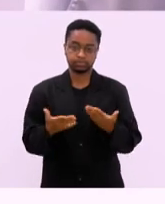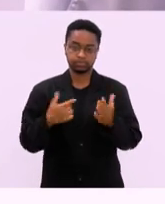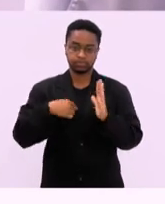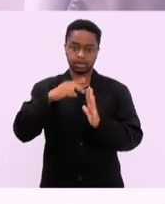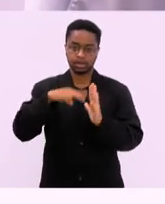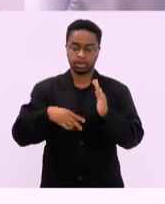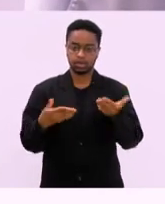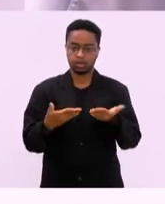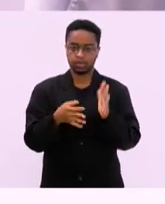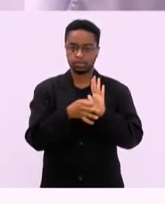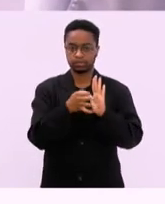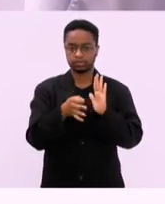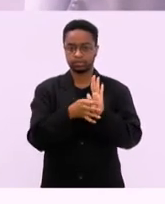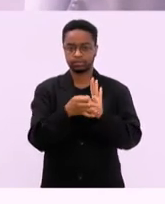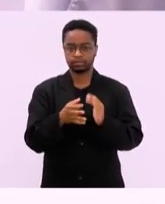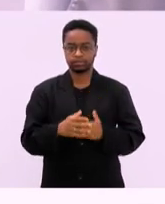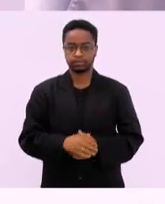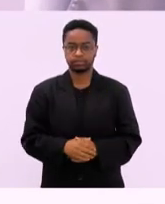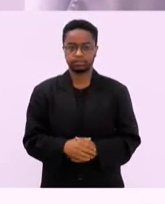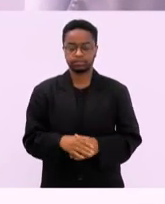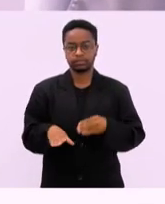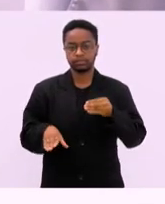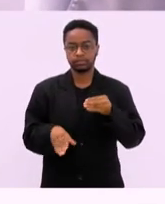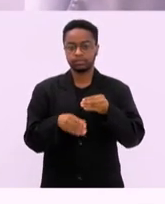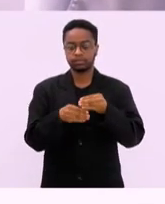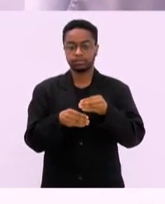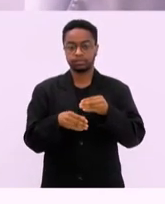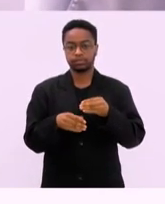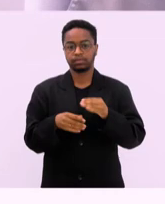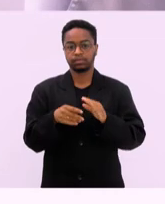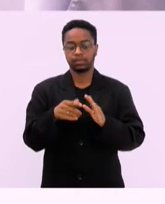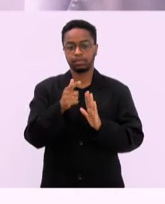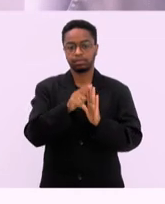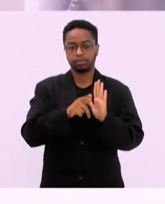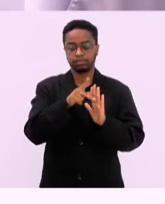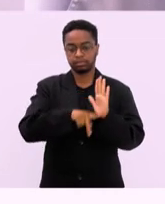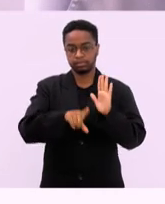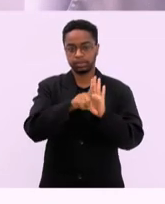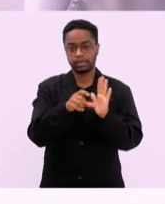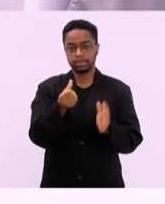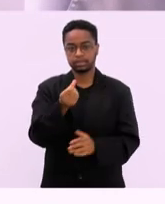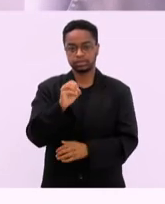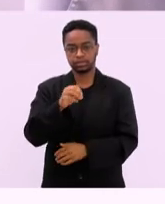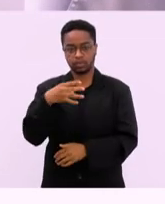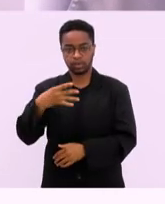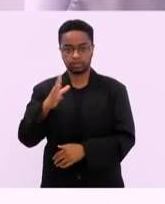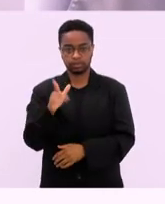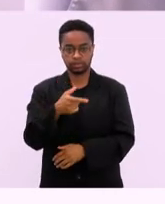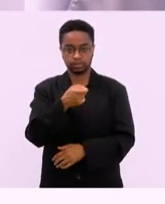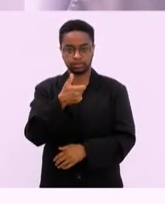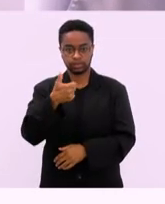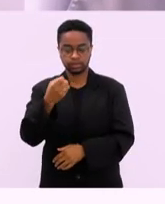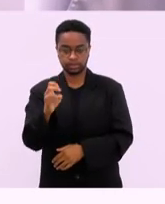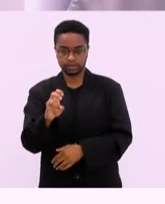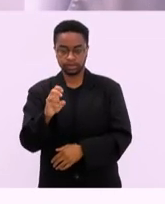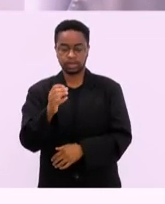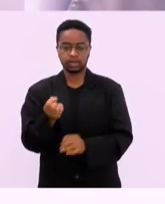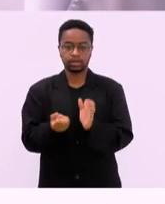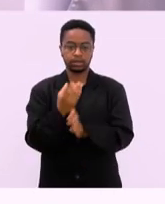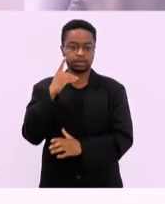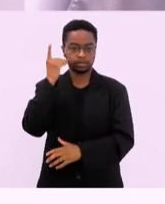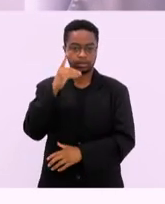os pareceres. Emendas de plenário ao projeto de lei 604 de 2015, de autoria do deputado Bruno Dauari, que dispõe